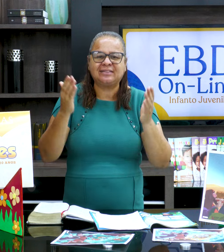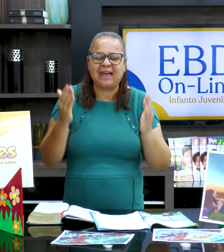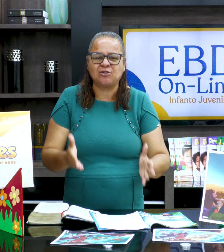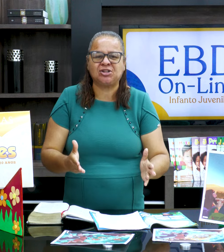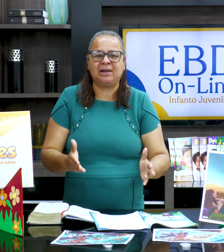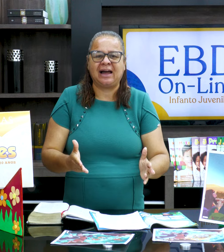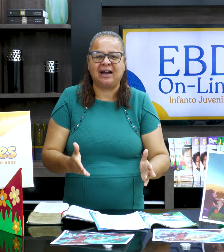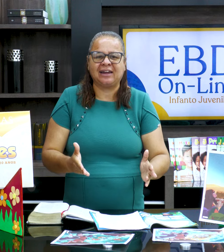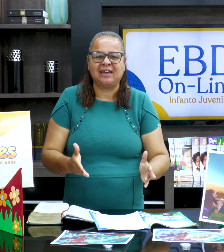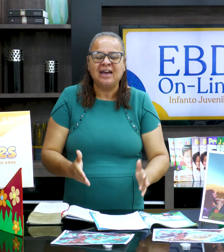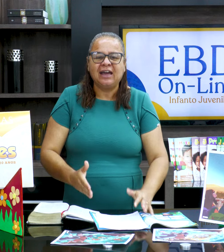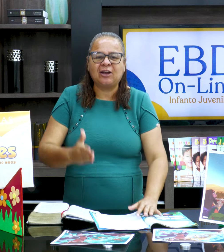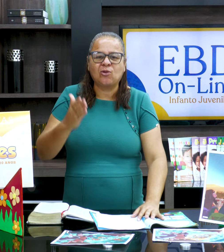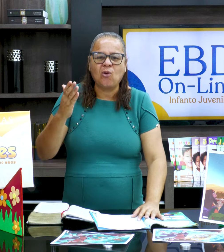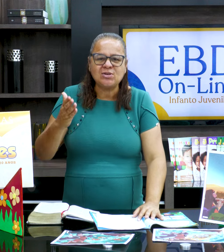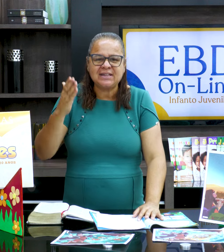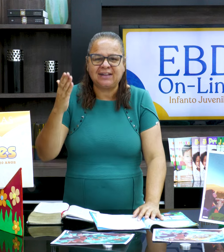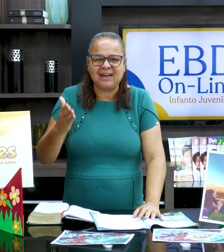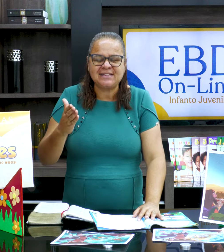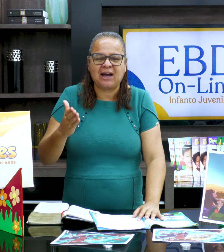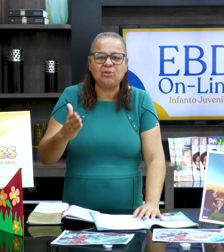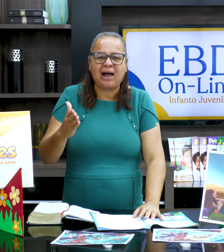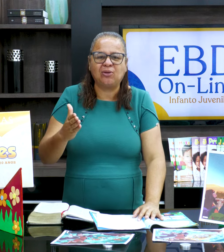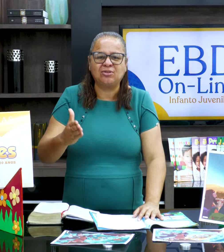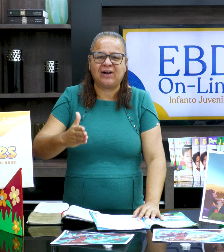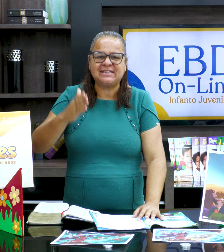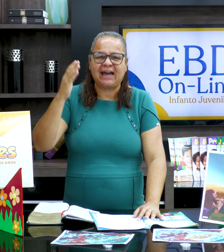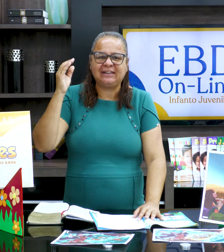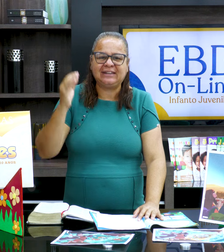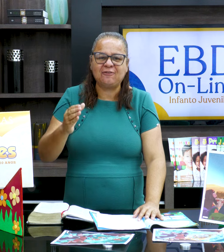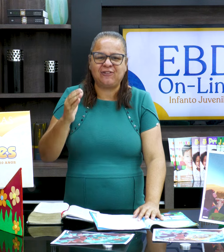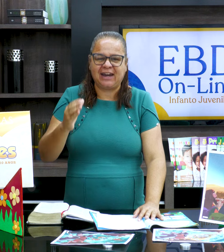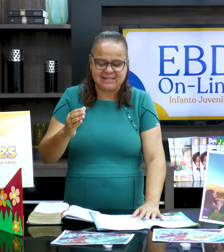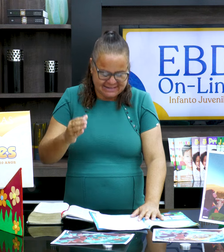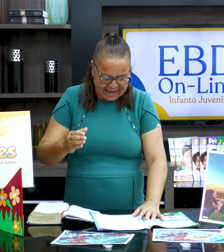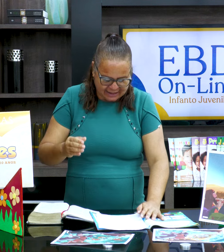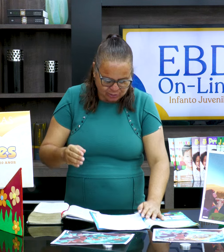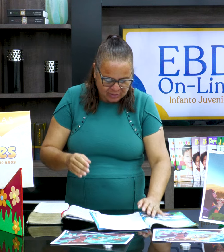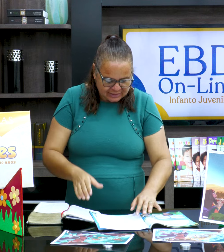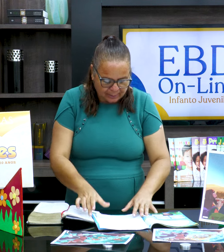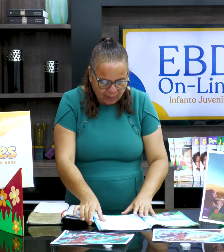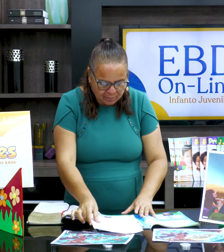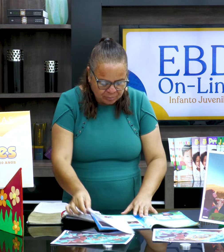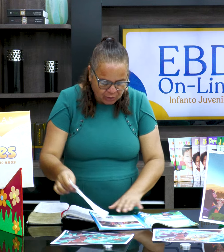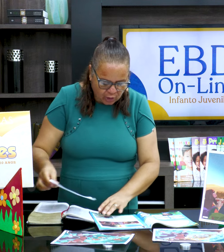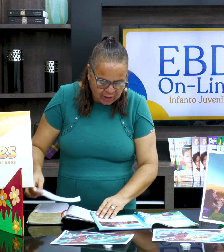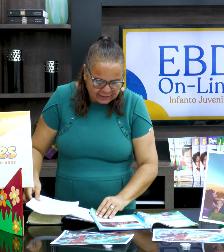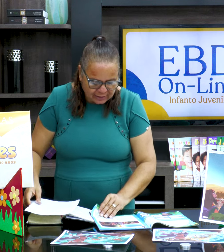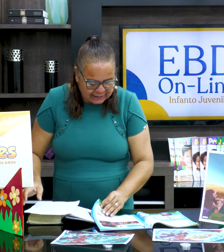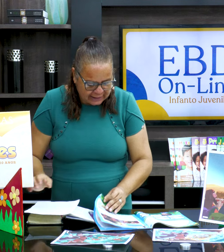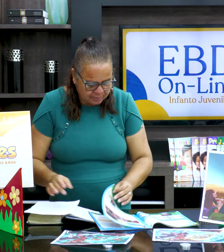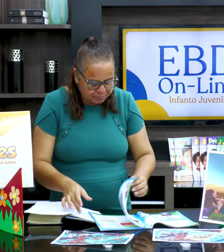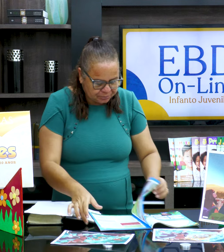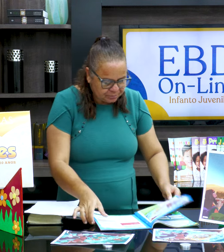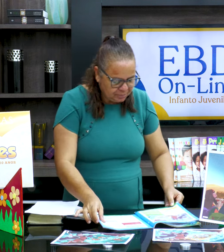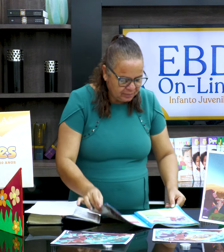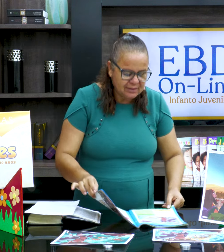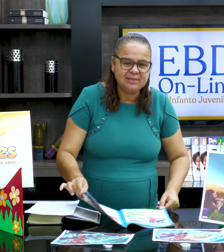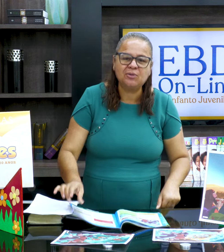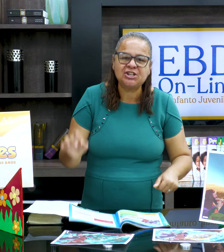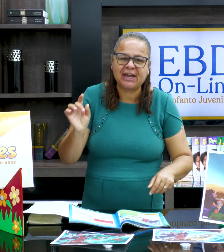o Senhor é Deus de milagre e com certeza o aluno vai sair diferenciado tá bom colocando